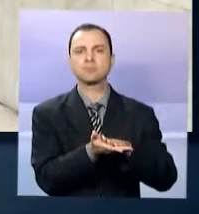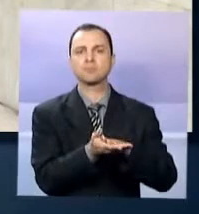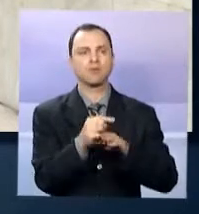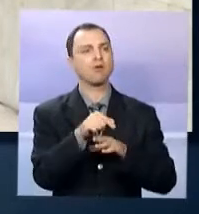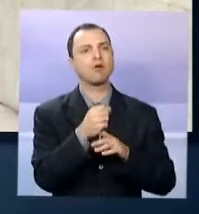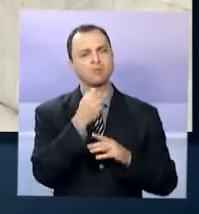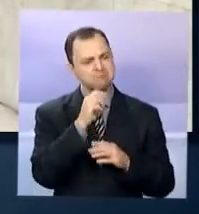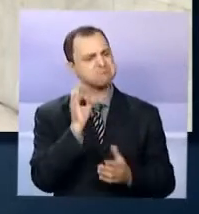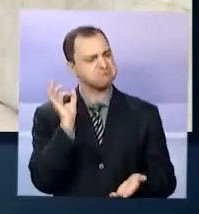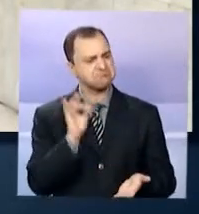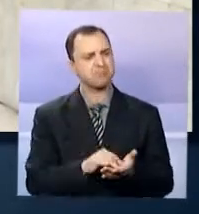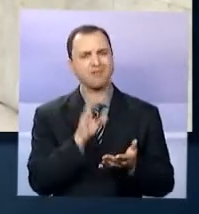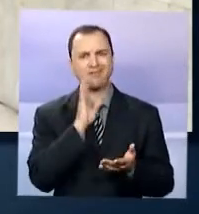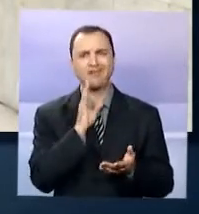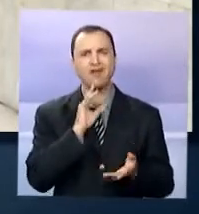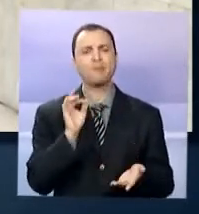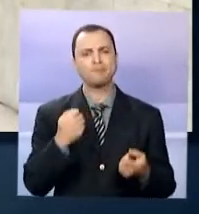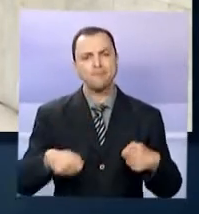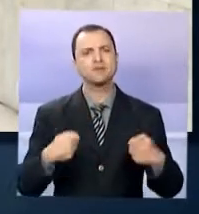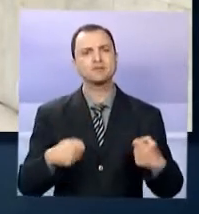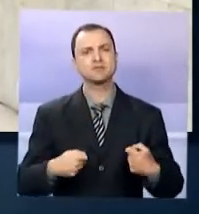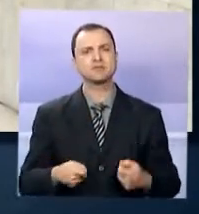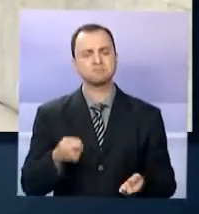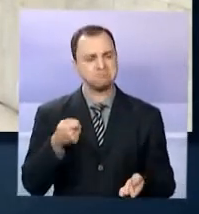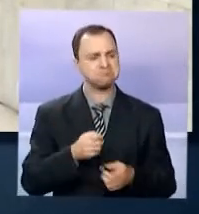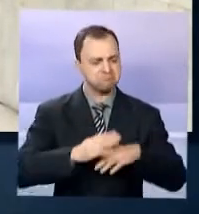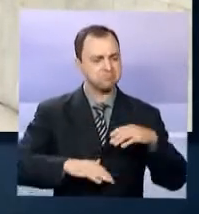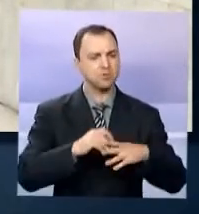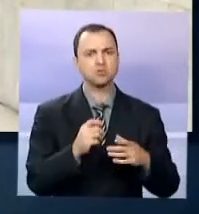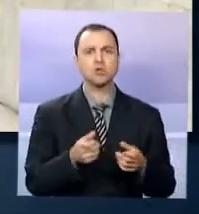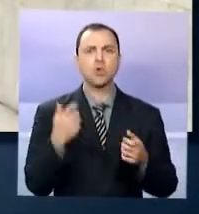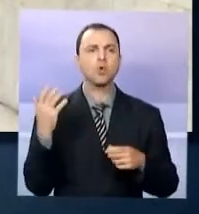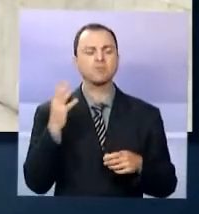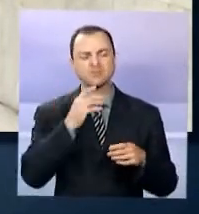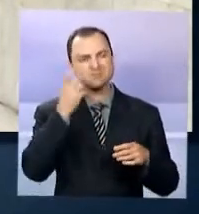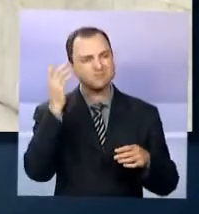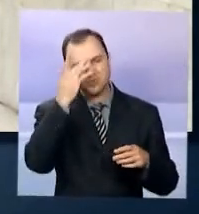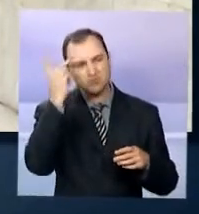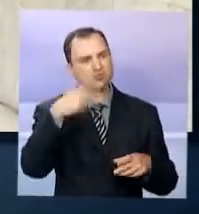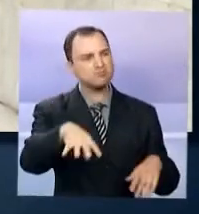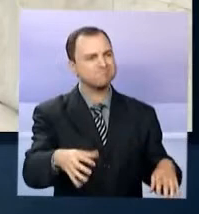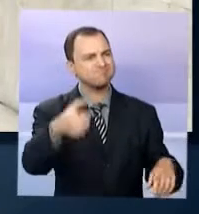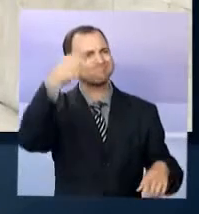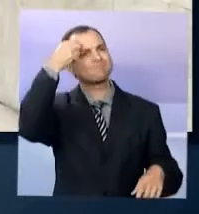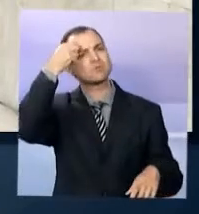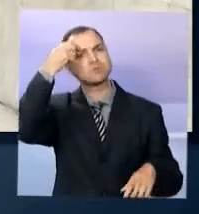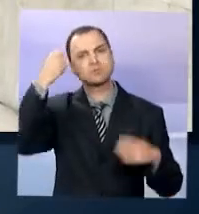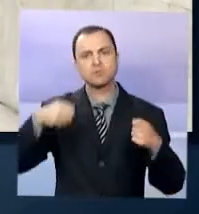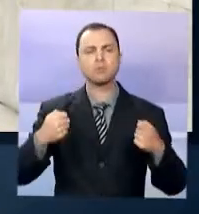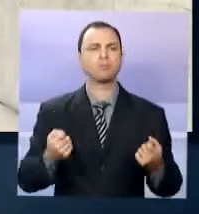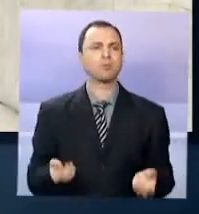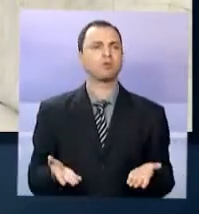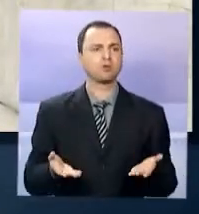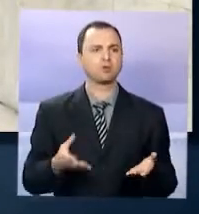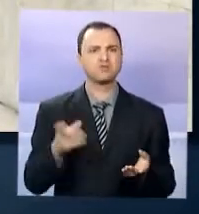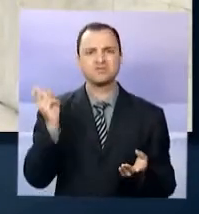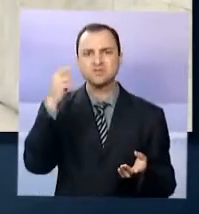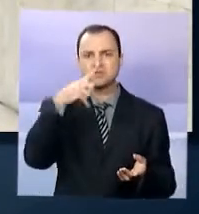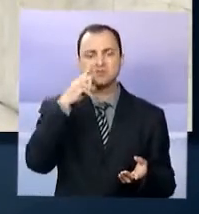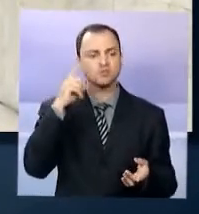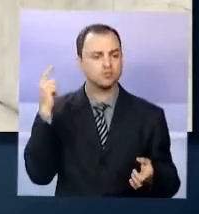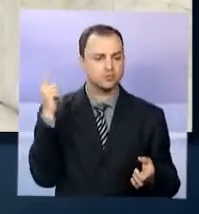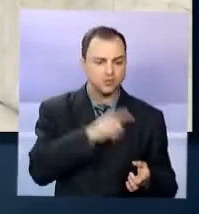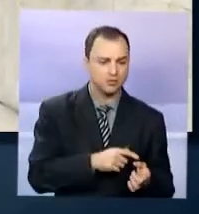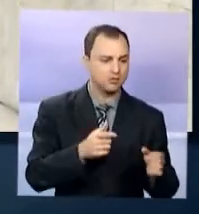falava não legal é isso daí mesmo tem que fazer ações assim para concientizar nossa população aqui pô é muito